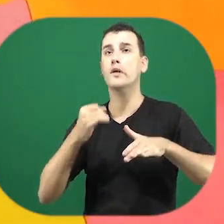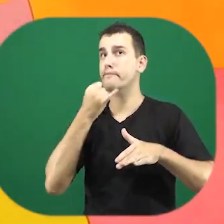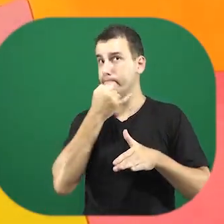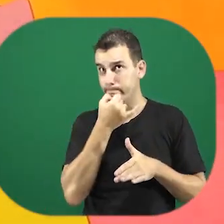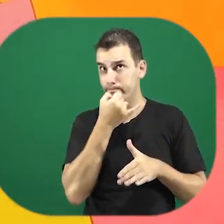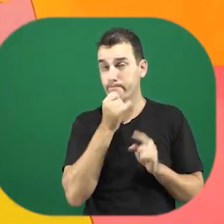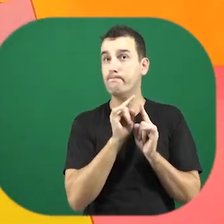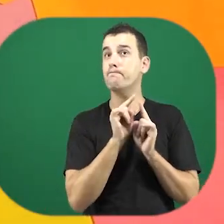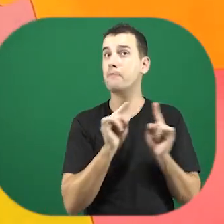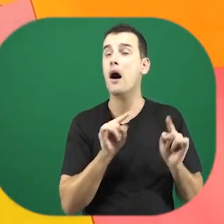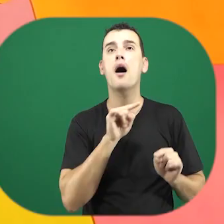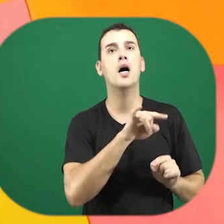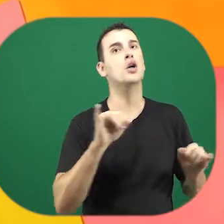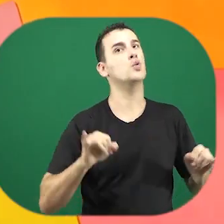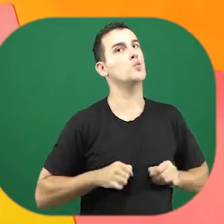não sofreu.